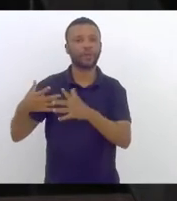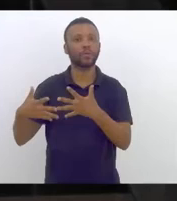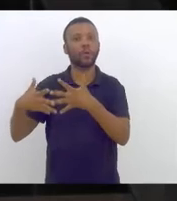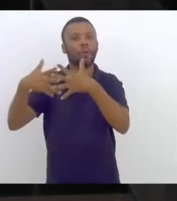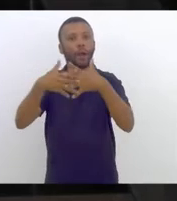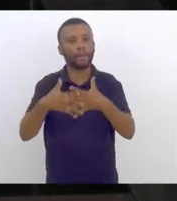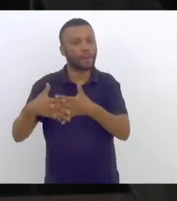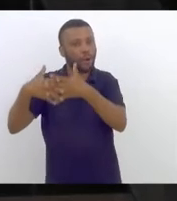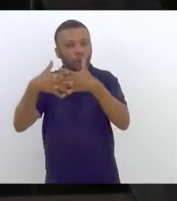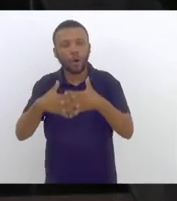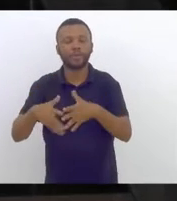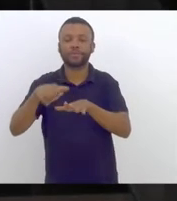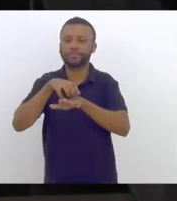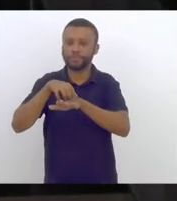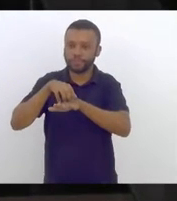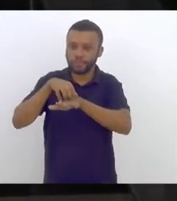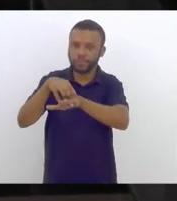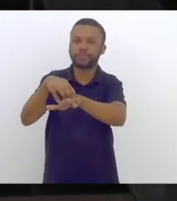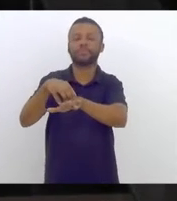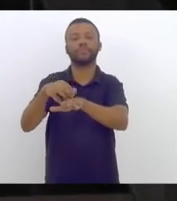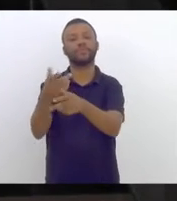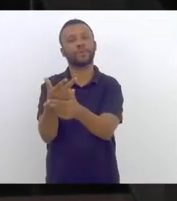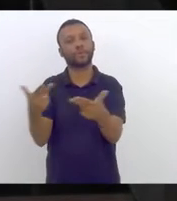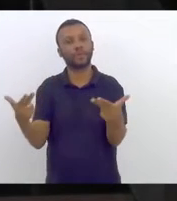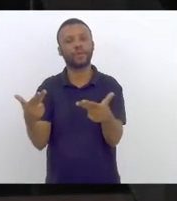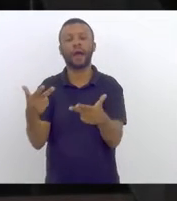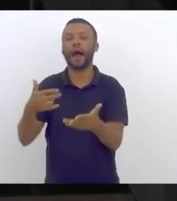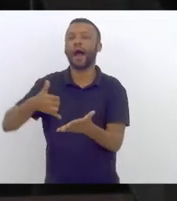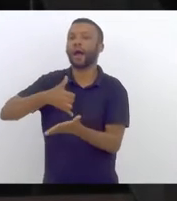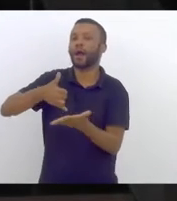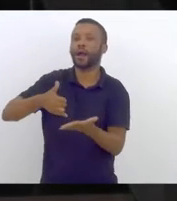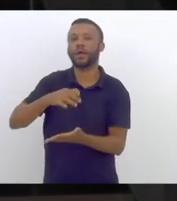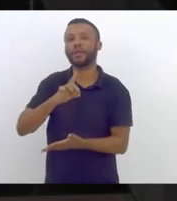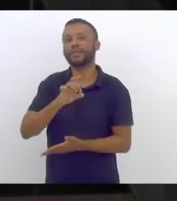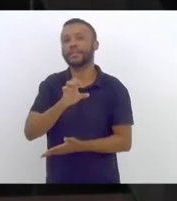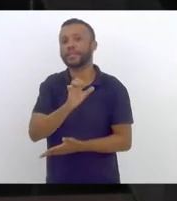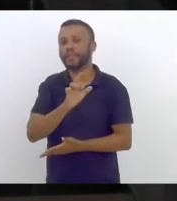que transportam mercadoria a diesel. Mas gasolina,